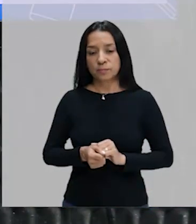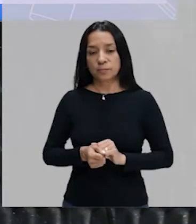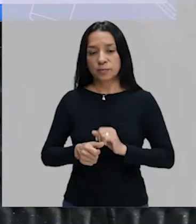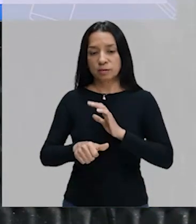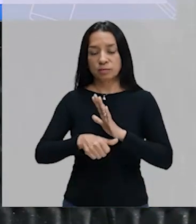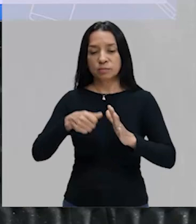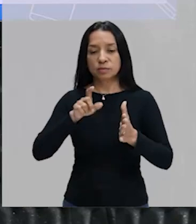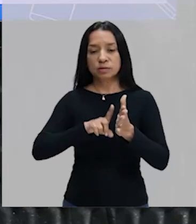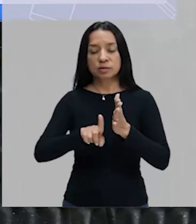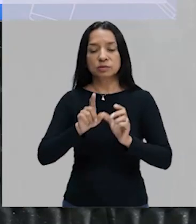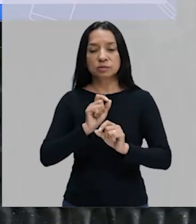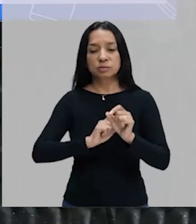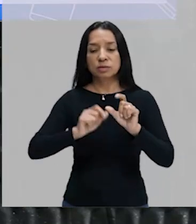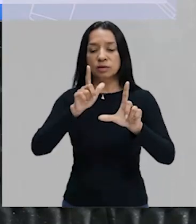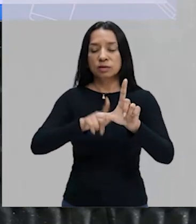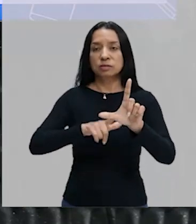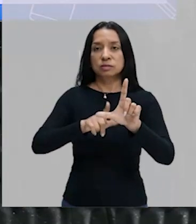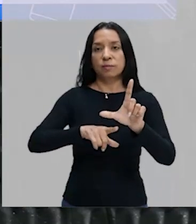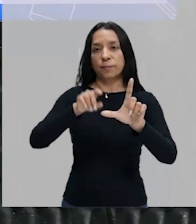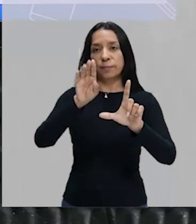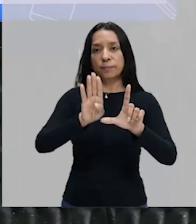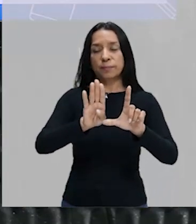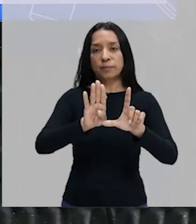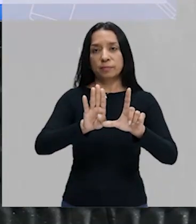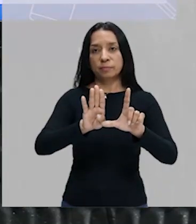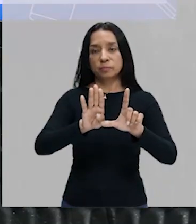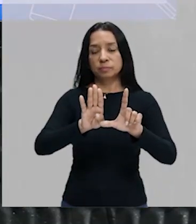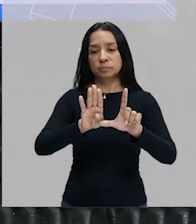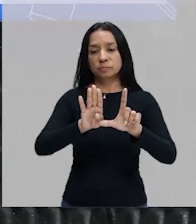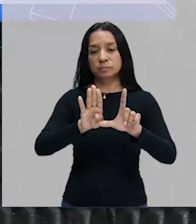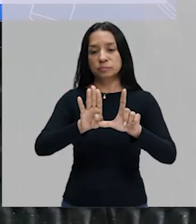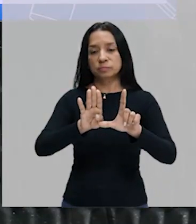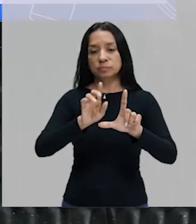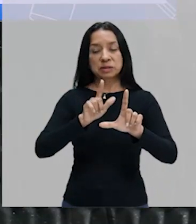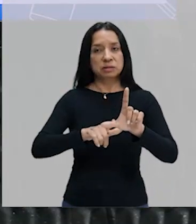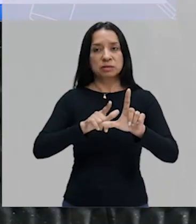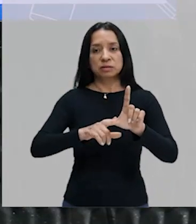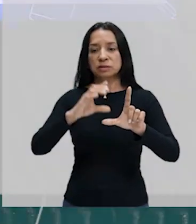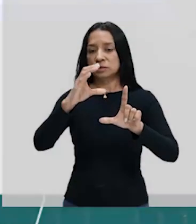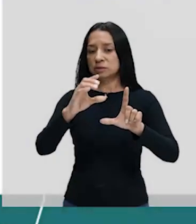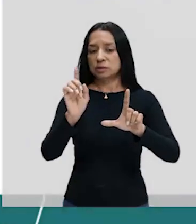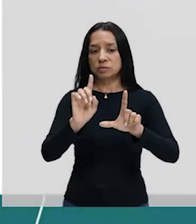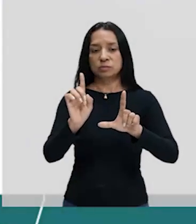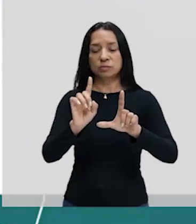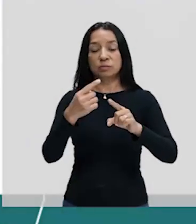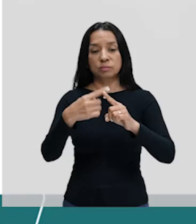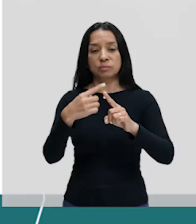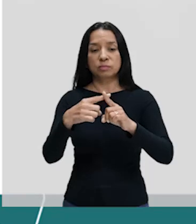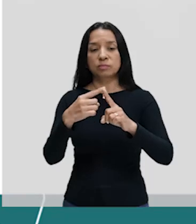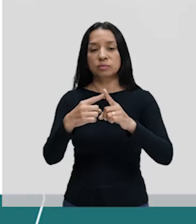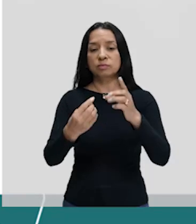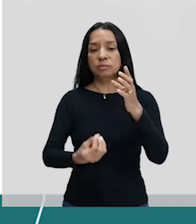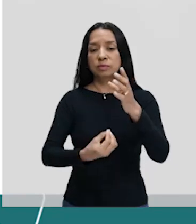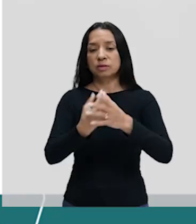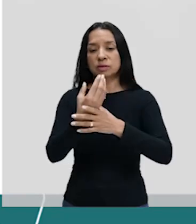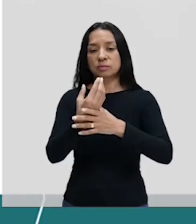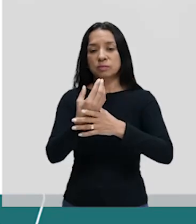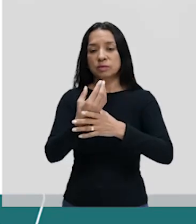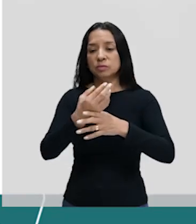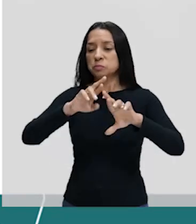questão aqui vai ser a letra B. Não vai ser, ó, a letra C não é, porque aparecimento dos seres multicelulares,